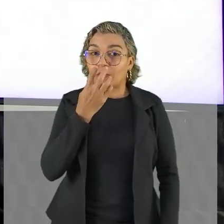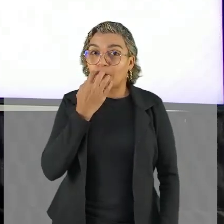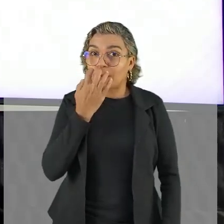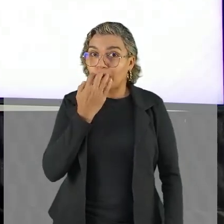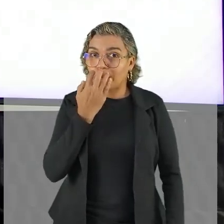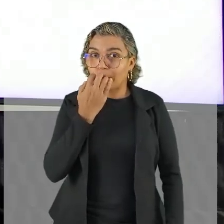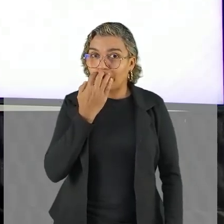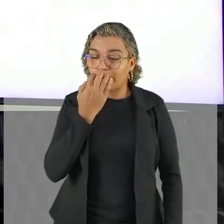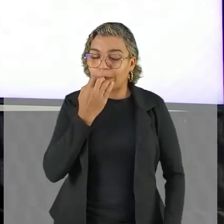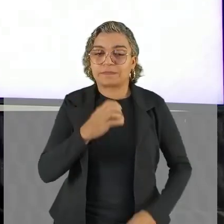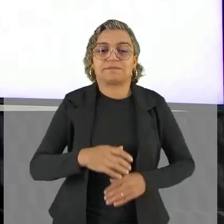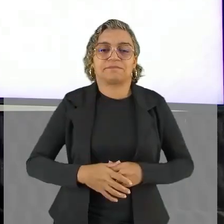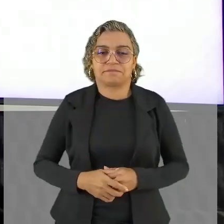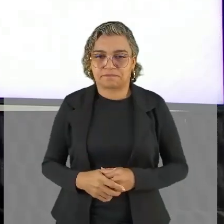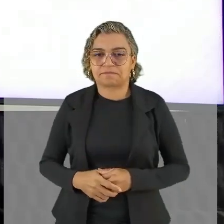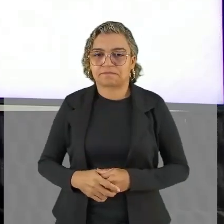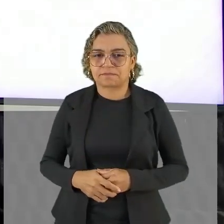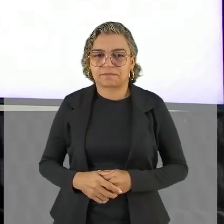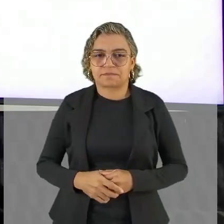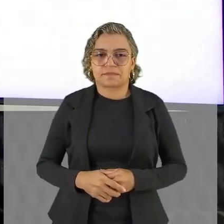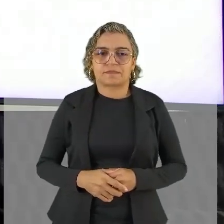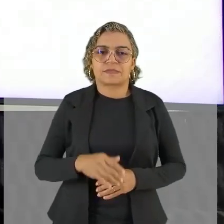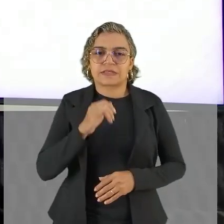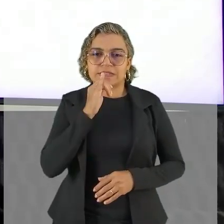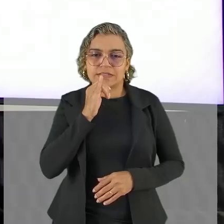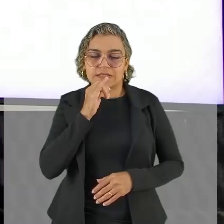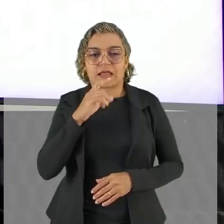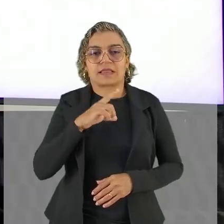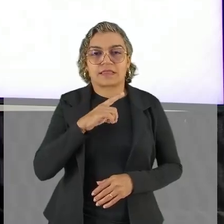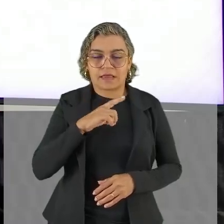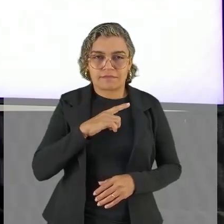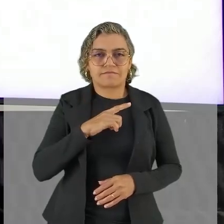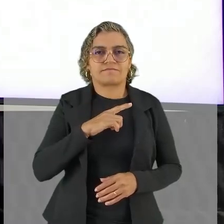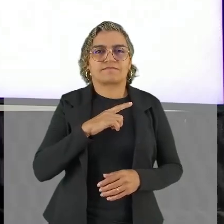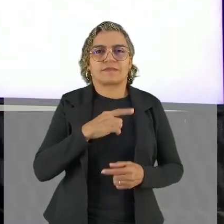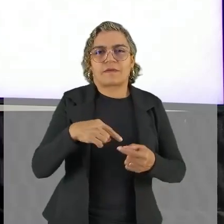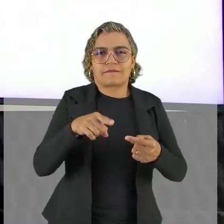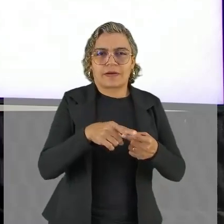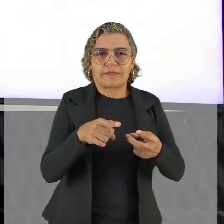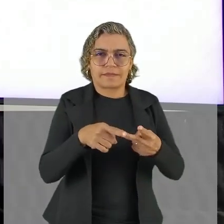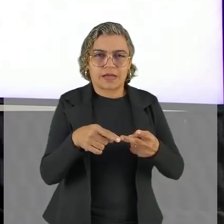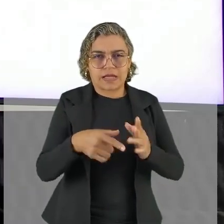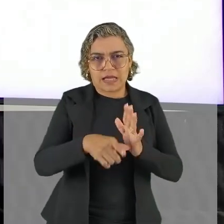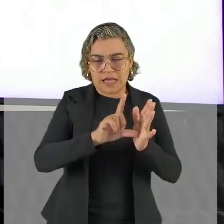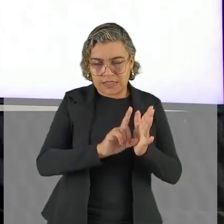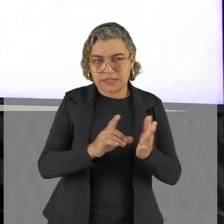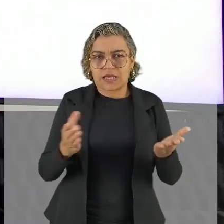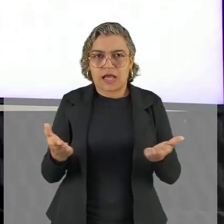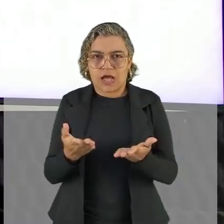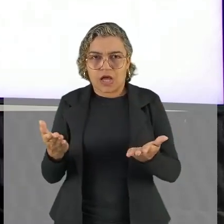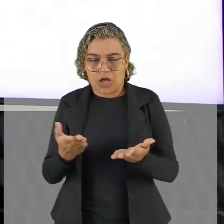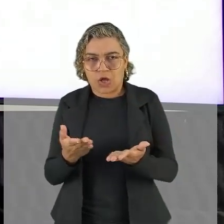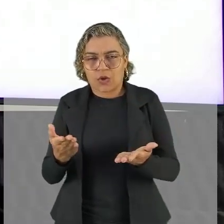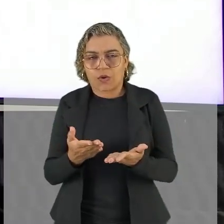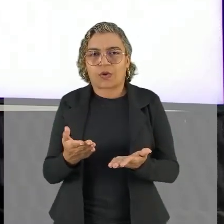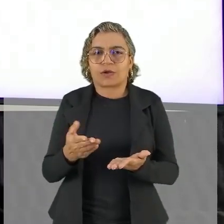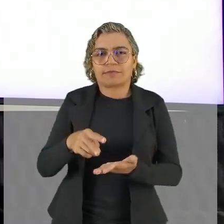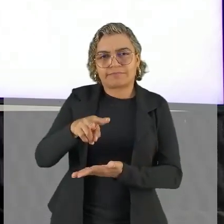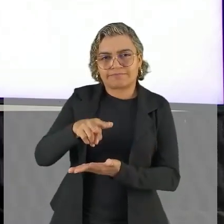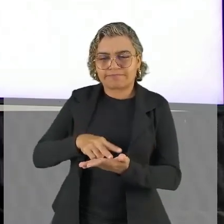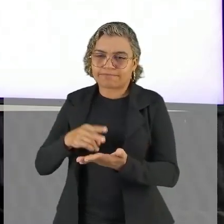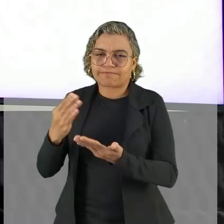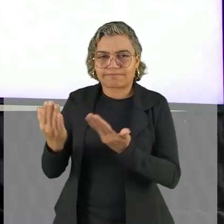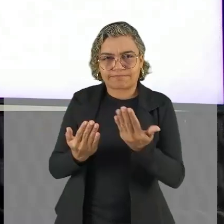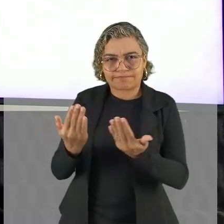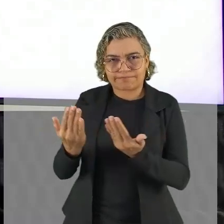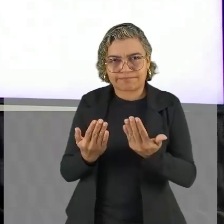em 2014, nós tínhamos o Romanceiro da Inconfidência e o Saraminda. E aqui a gente vai fazer uma intertextualidade, uma